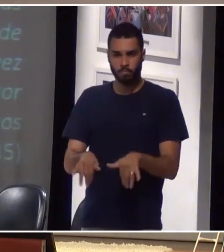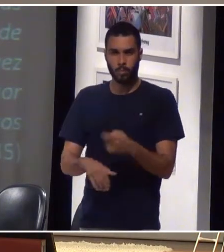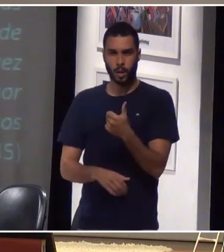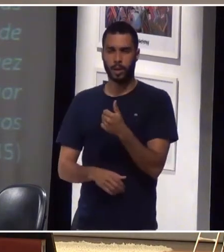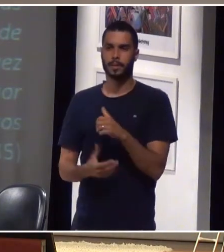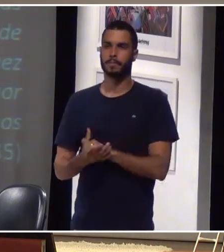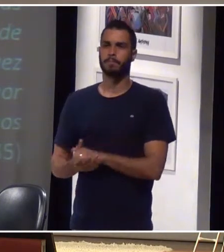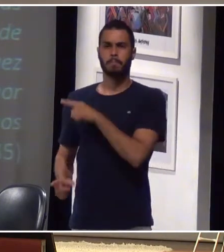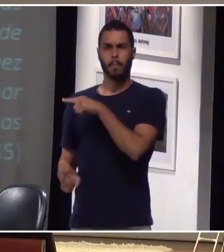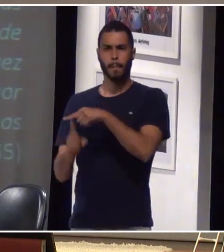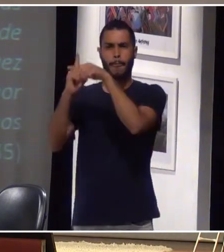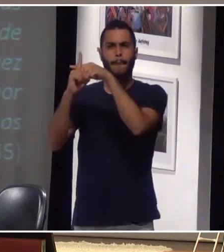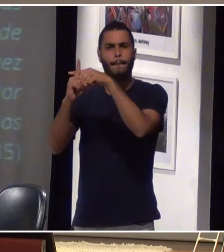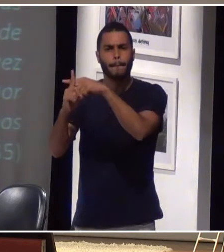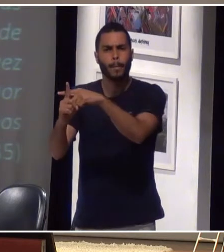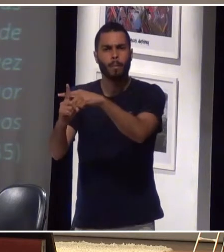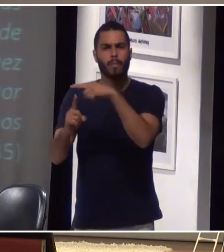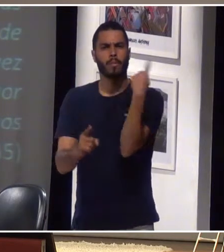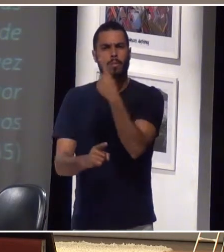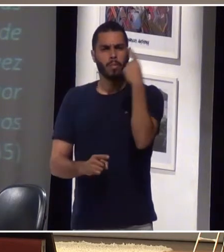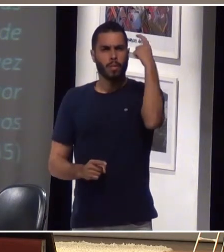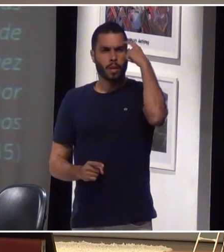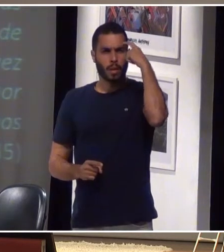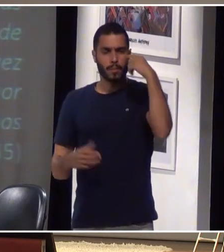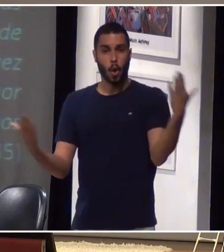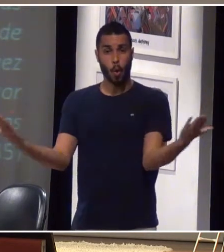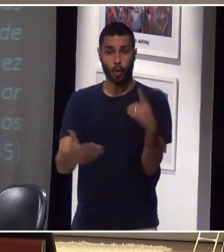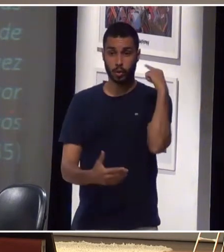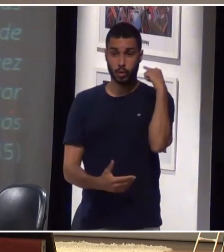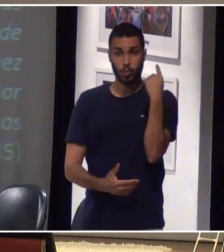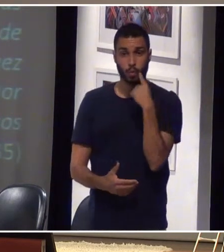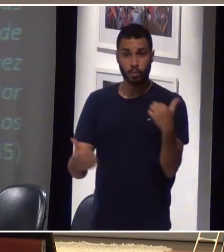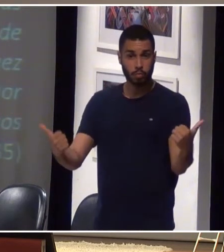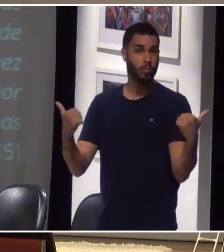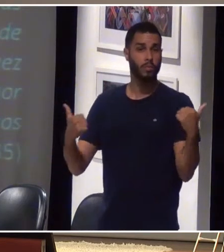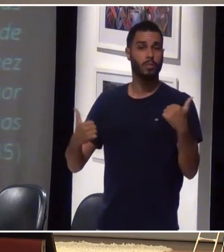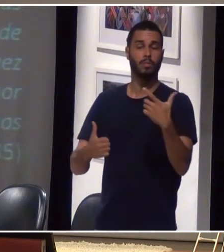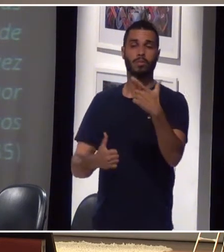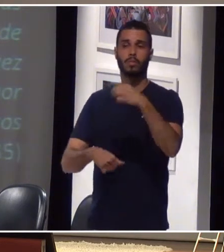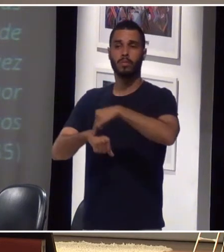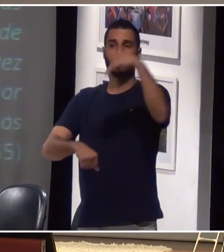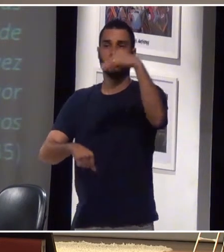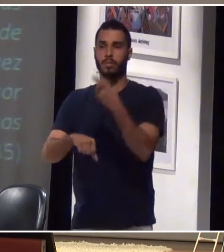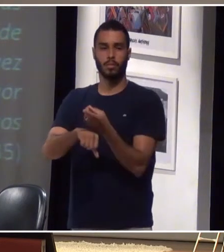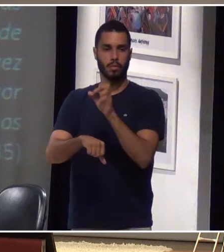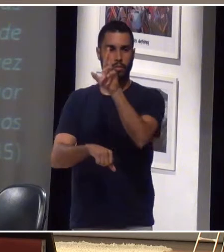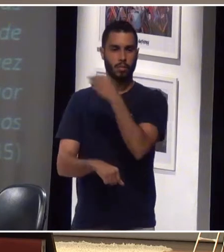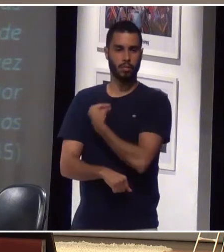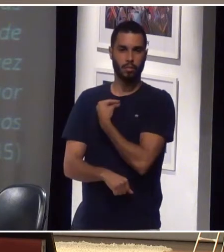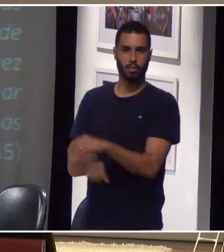um aspecto positivo que a gente tem visto, então, é surdos hoje graduados com mestrado e doutorado. Aí eu trouxe a